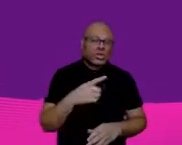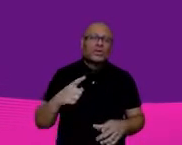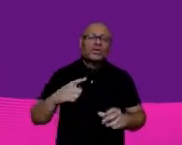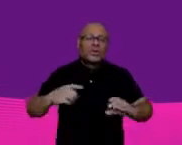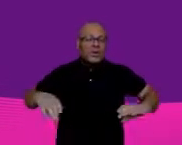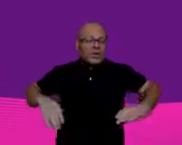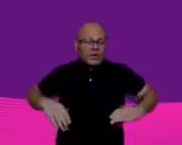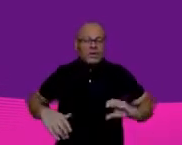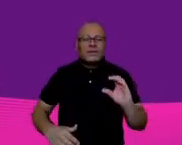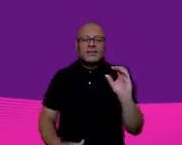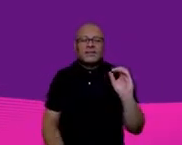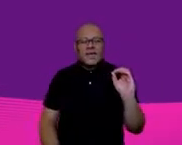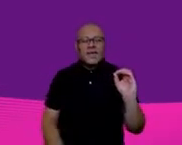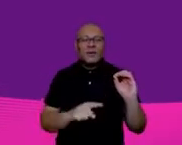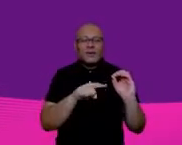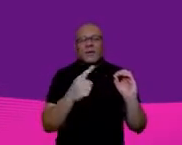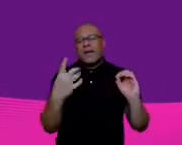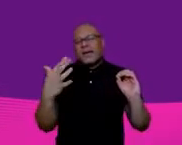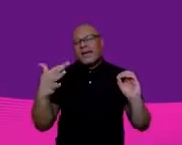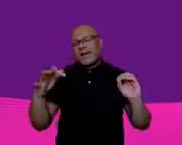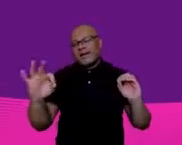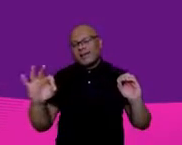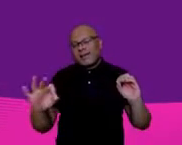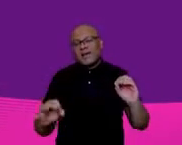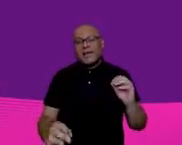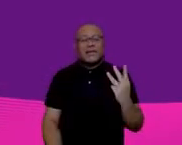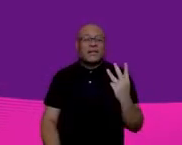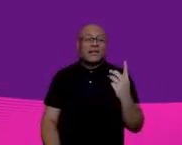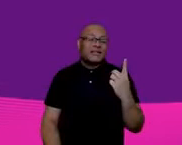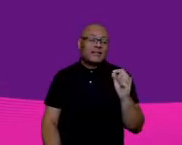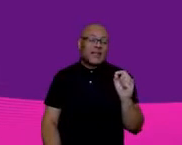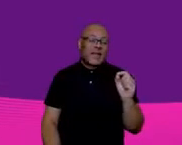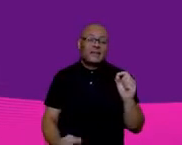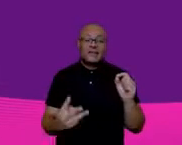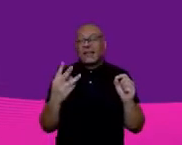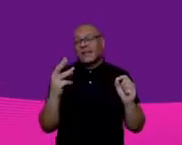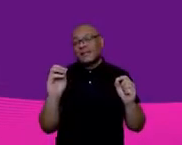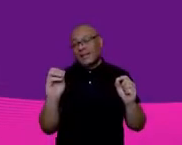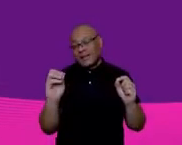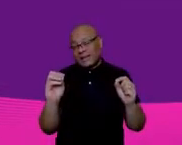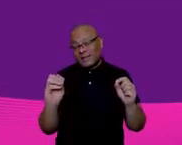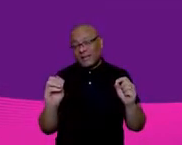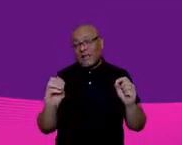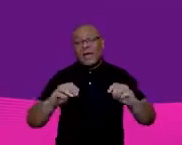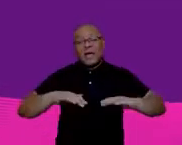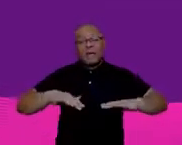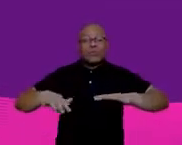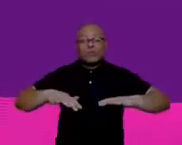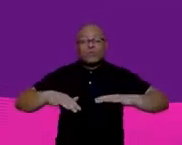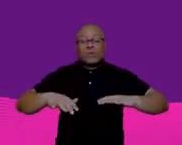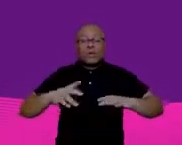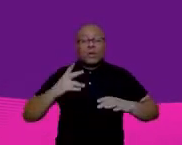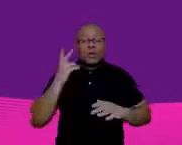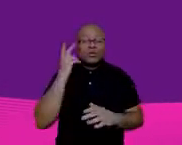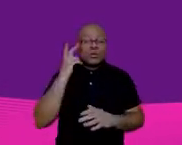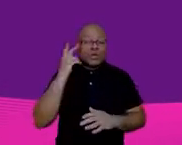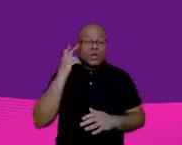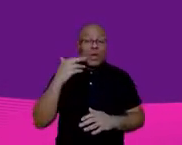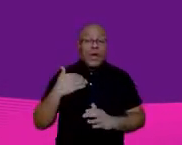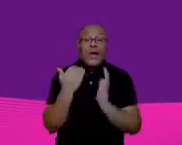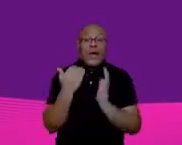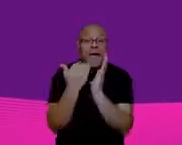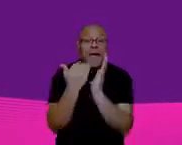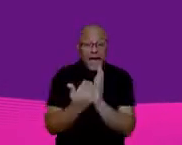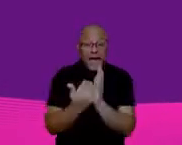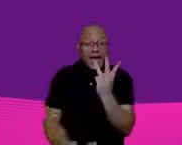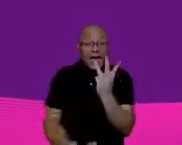10 e 10 até 30. A mobilidade é normal. E aí, depois, qualquer coisa acima de 30 é